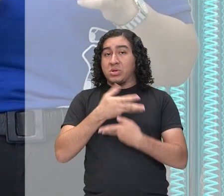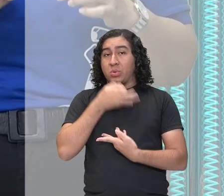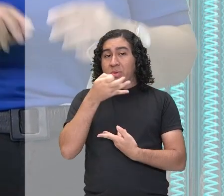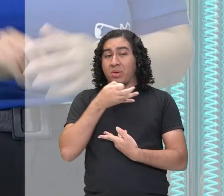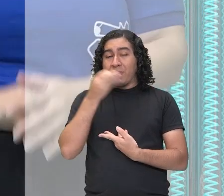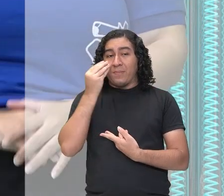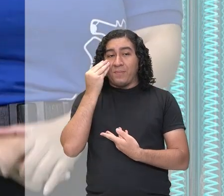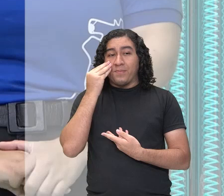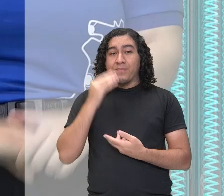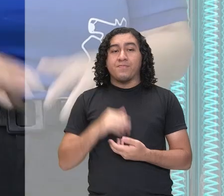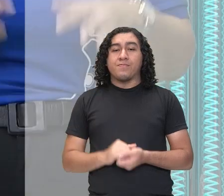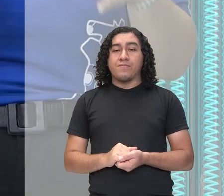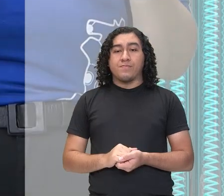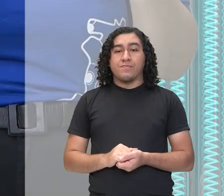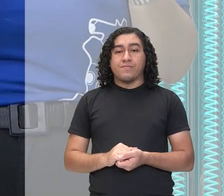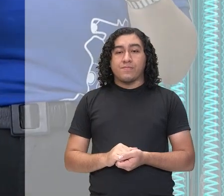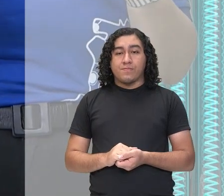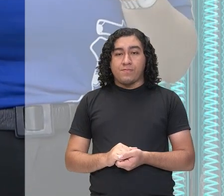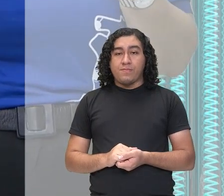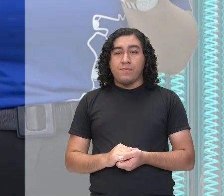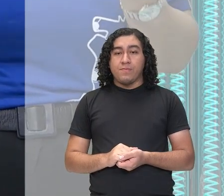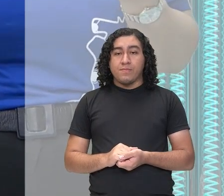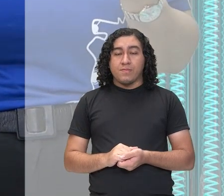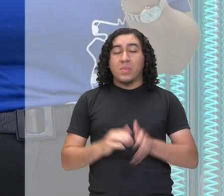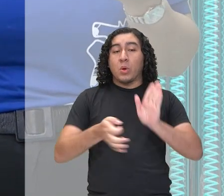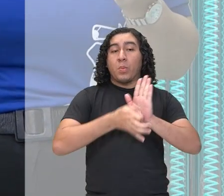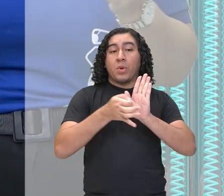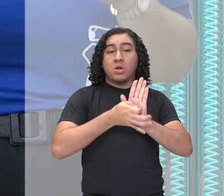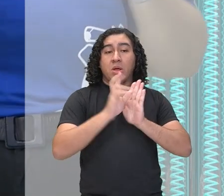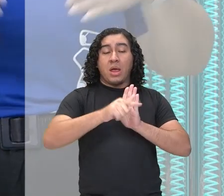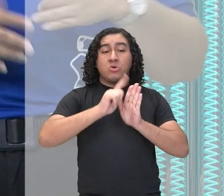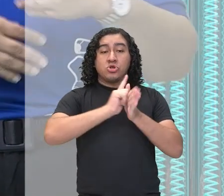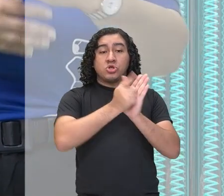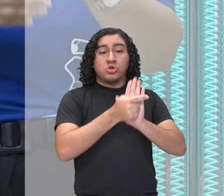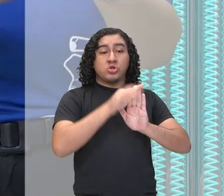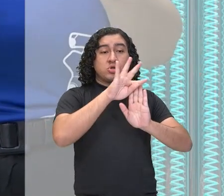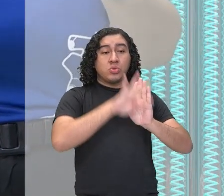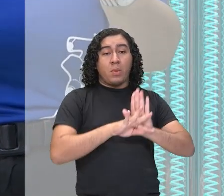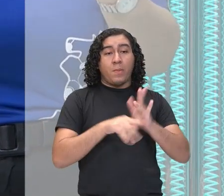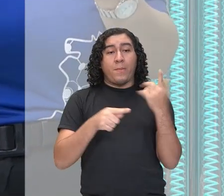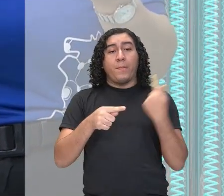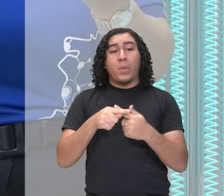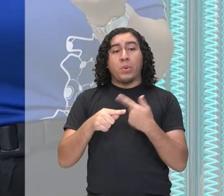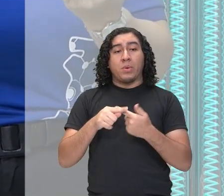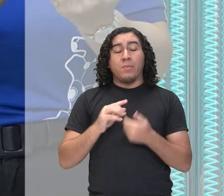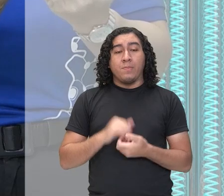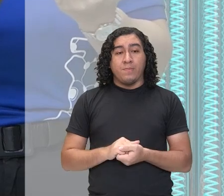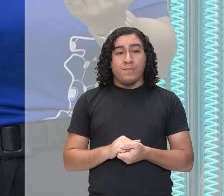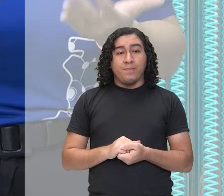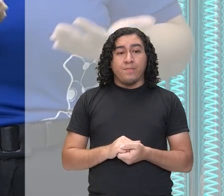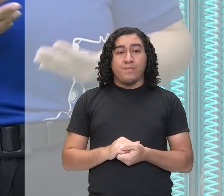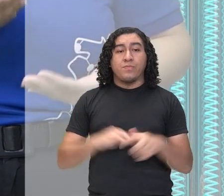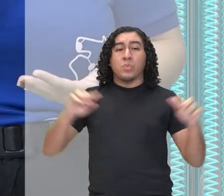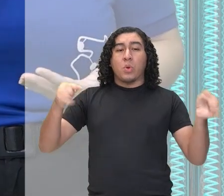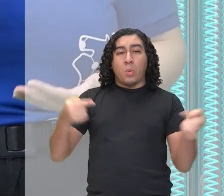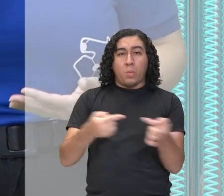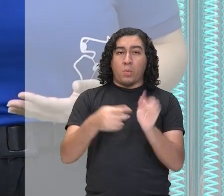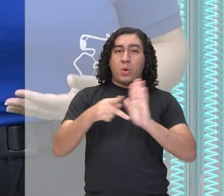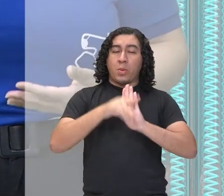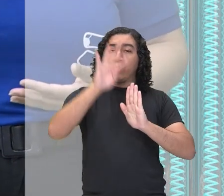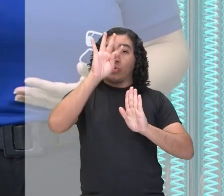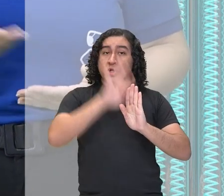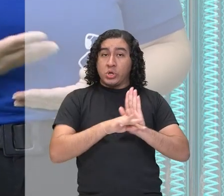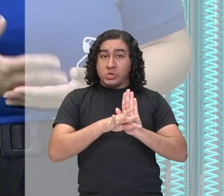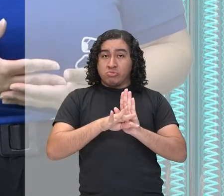próxima tela, vamos lá? O artigo de opinião é um gênero textual, por quê? Porque ele faz parte destes textos com os